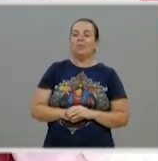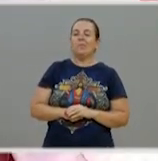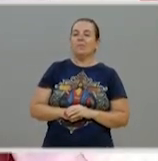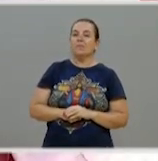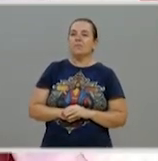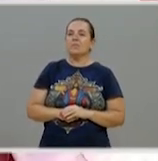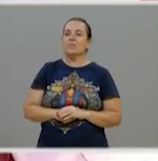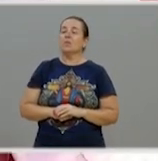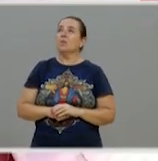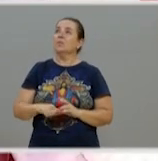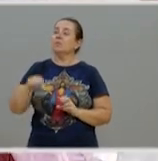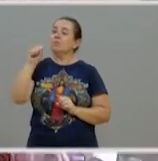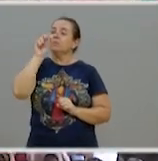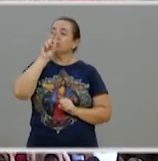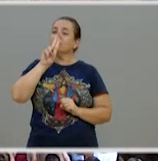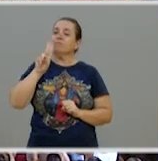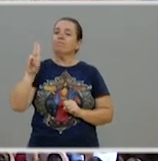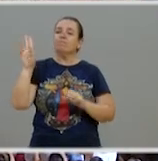Faz a tua prece.